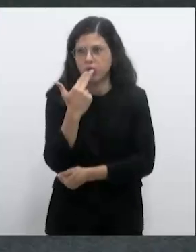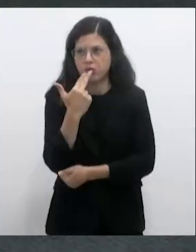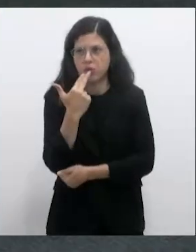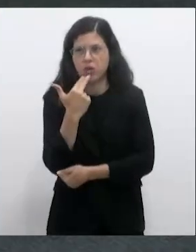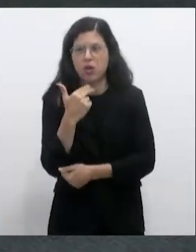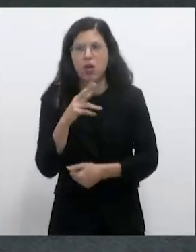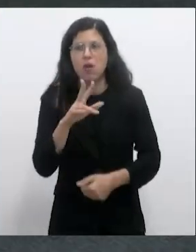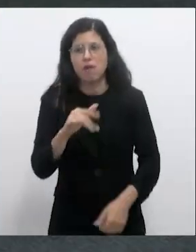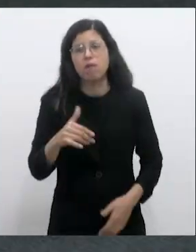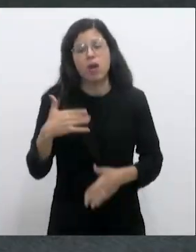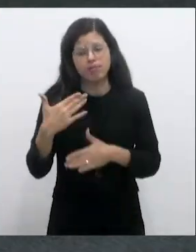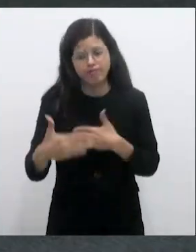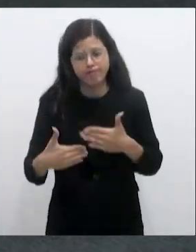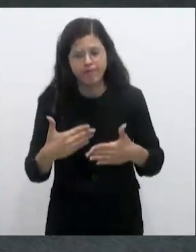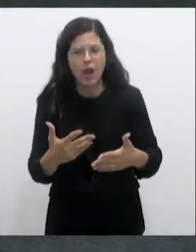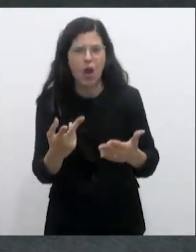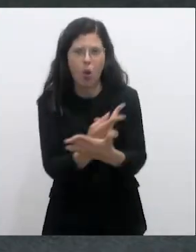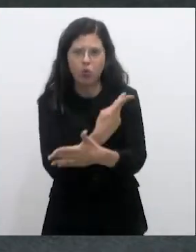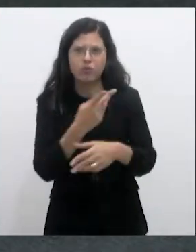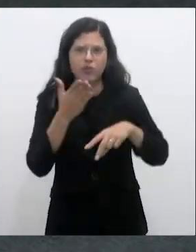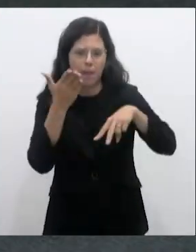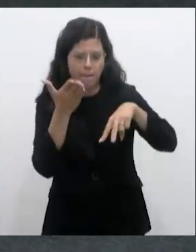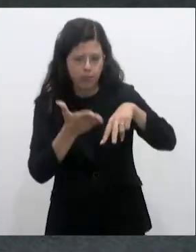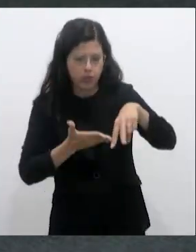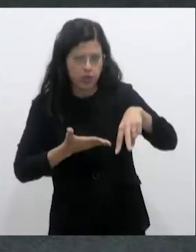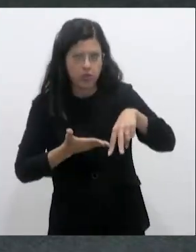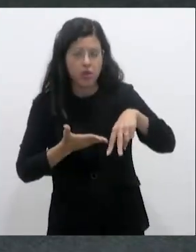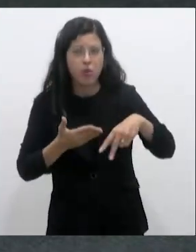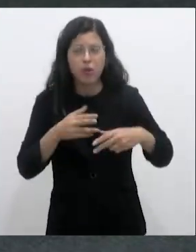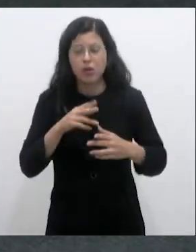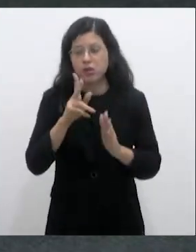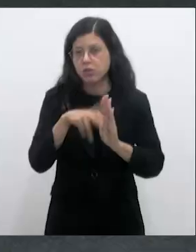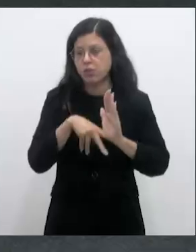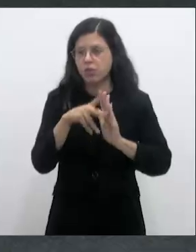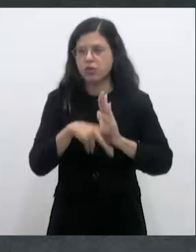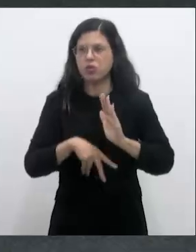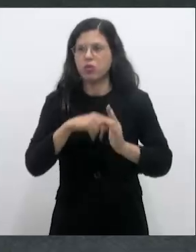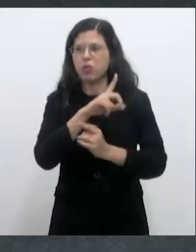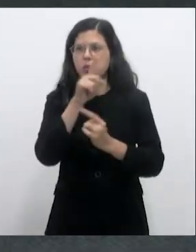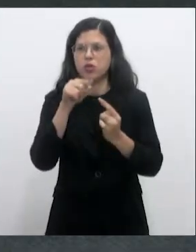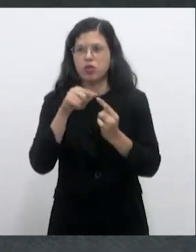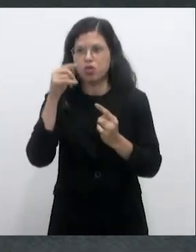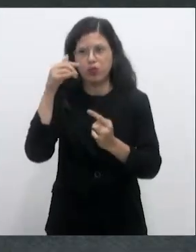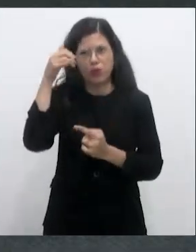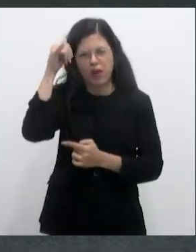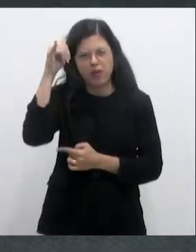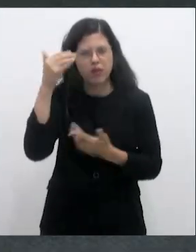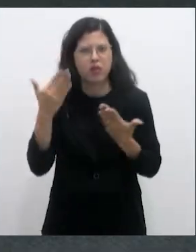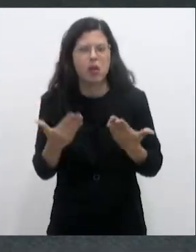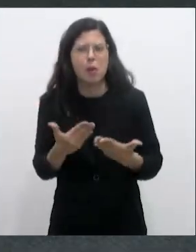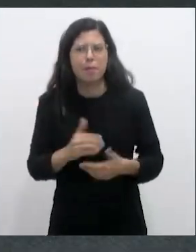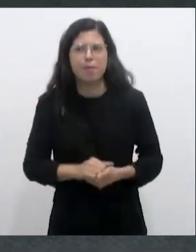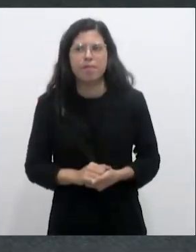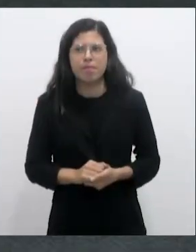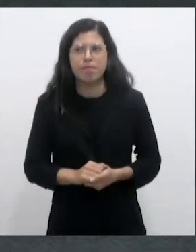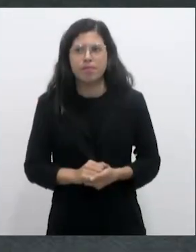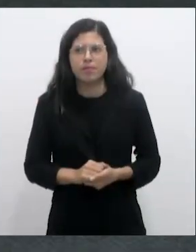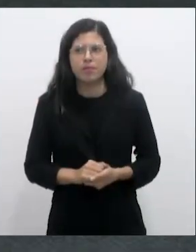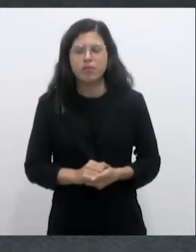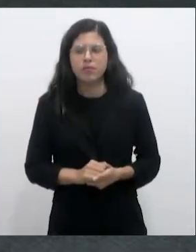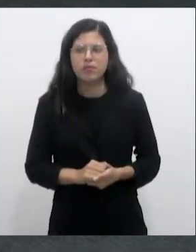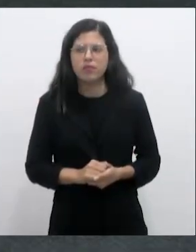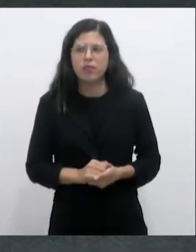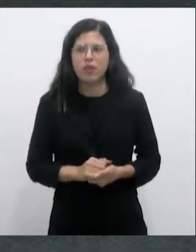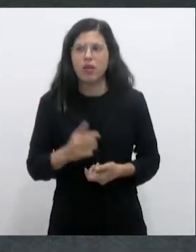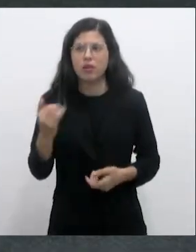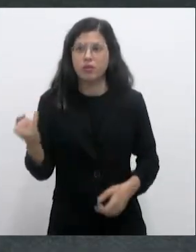vai caminhar para a amputação. Então, esses projetos que visam a prevenção são para